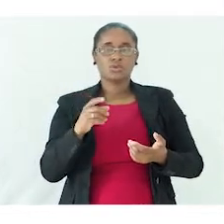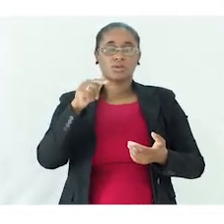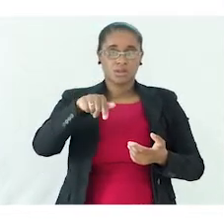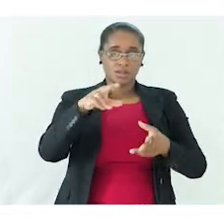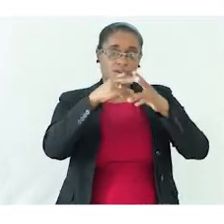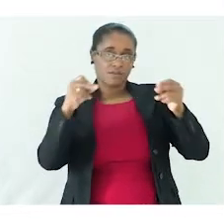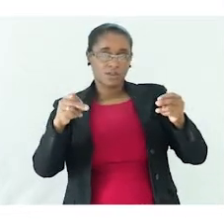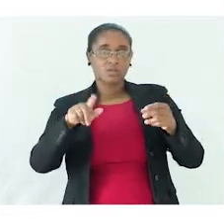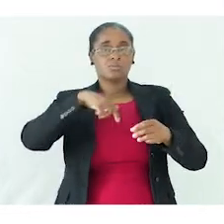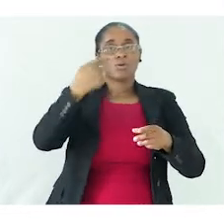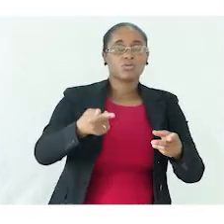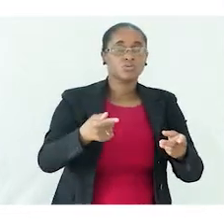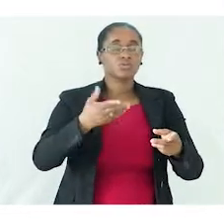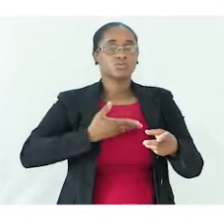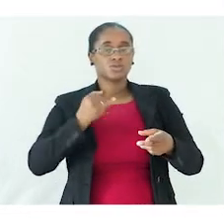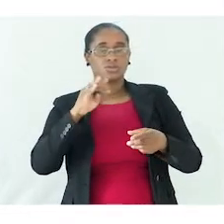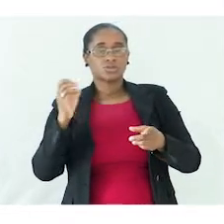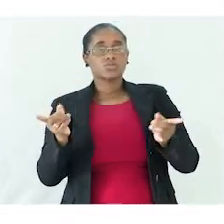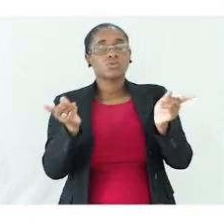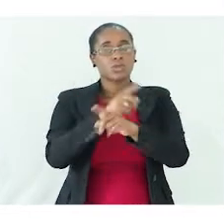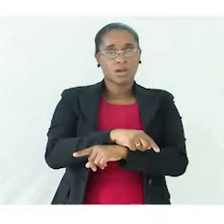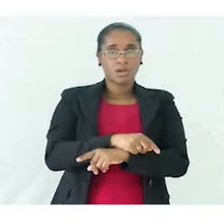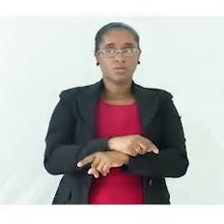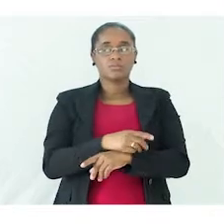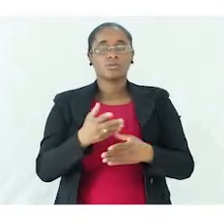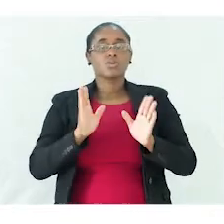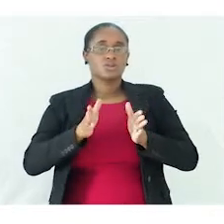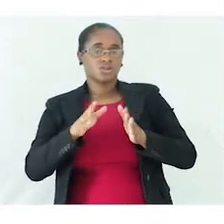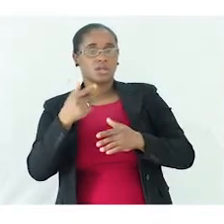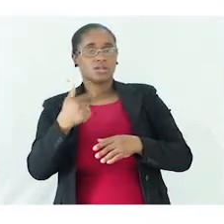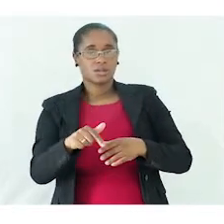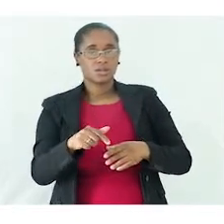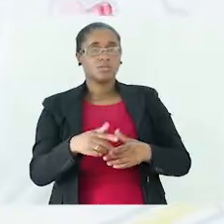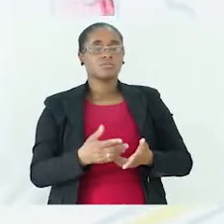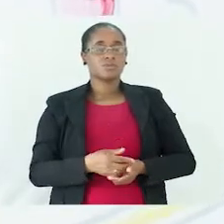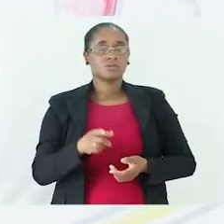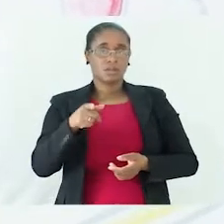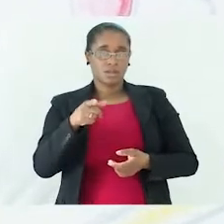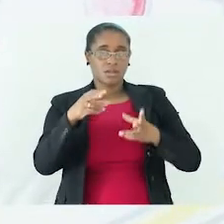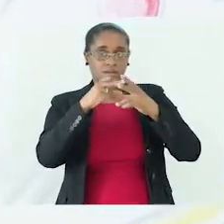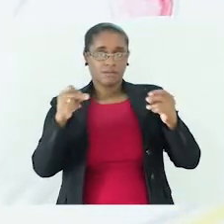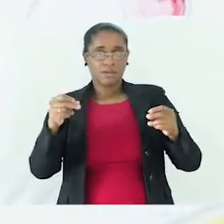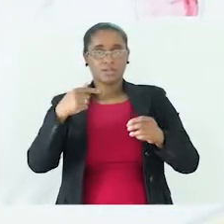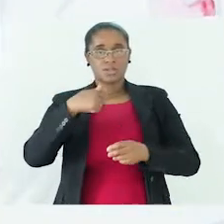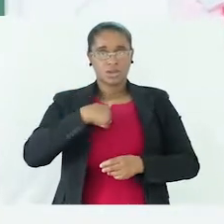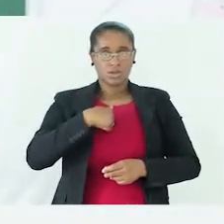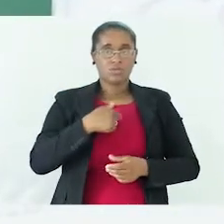discurso contrário. Bom, já temos na frase a frase